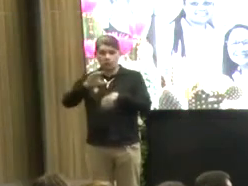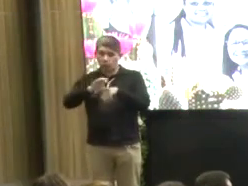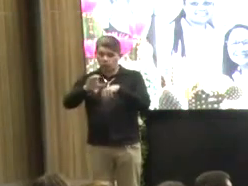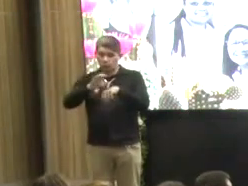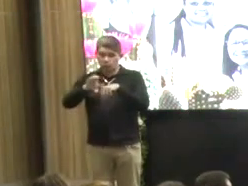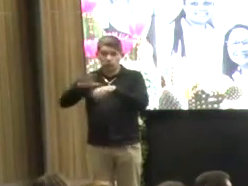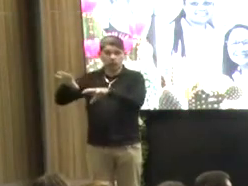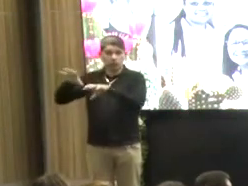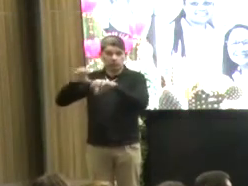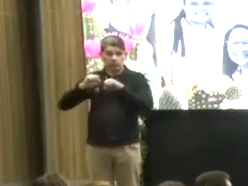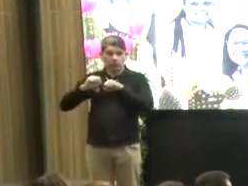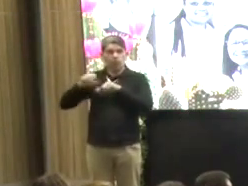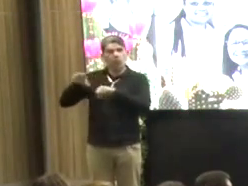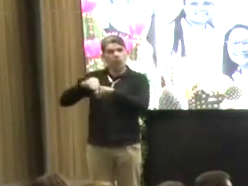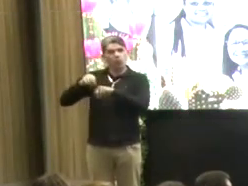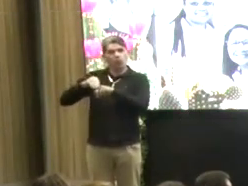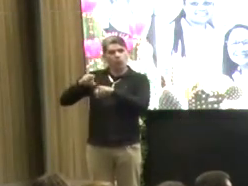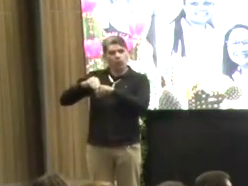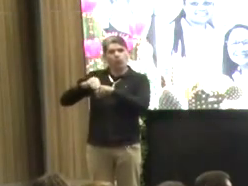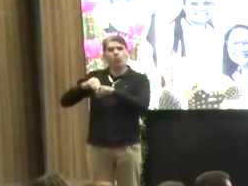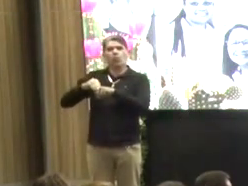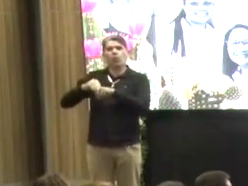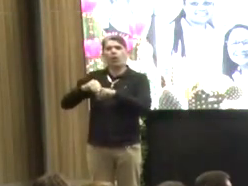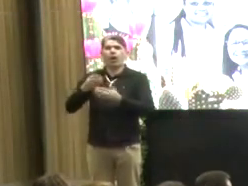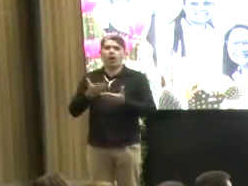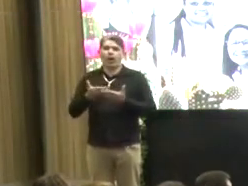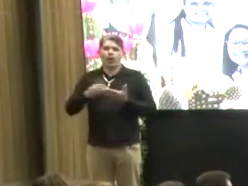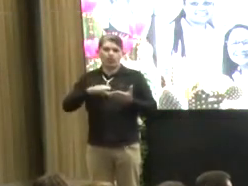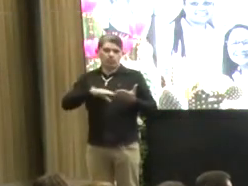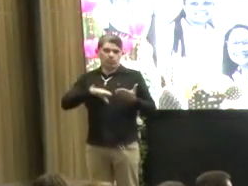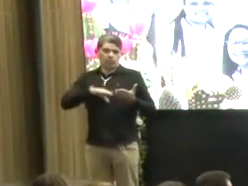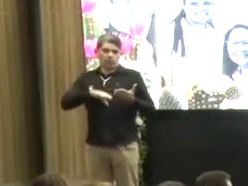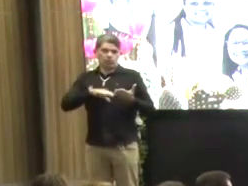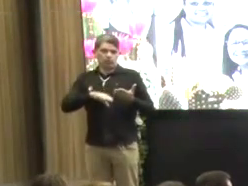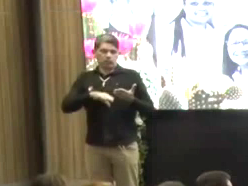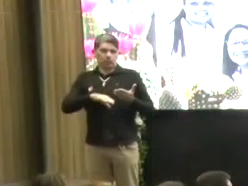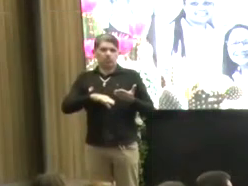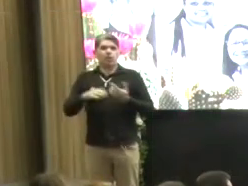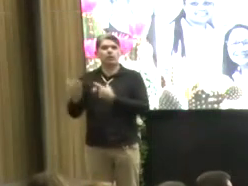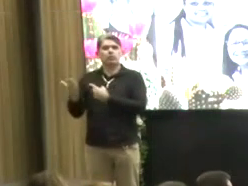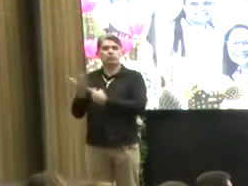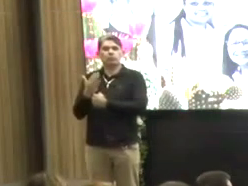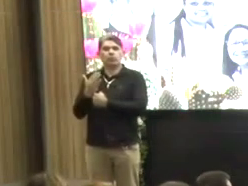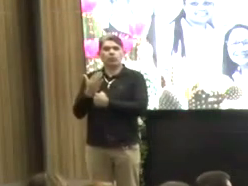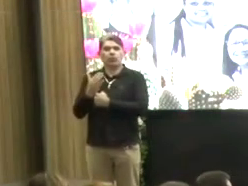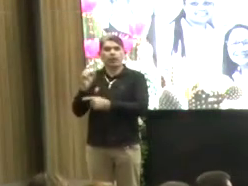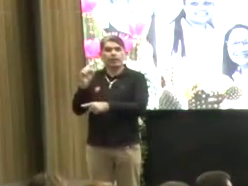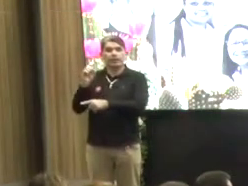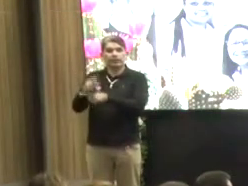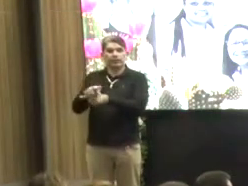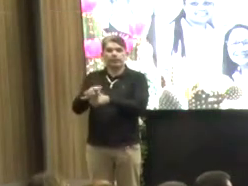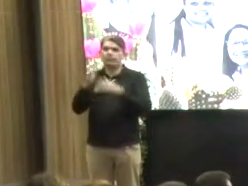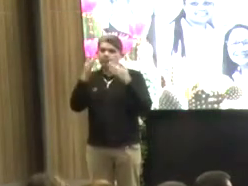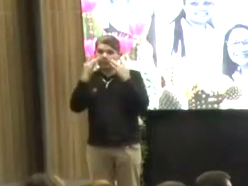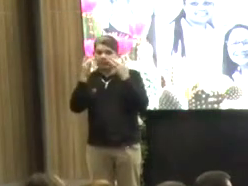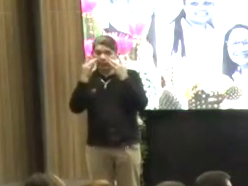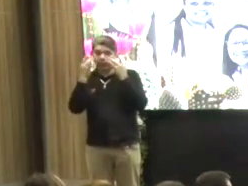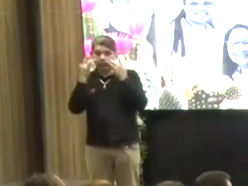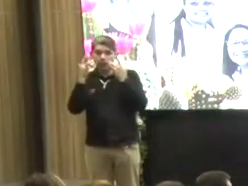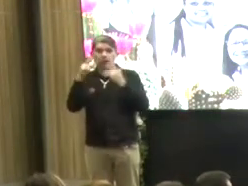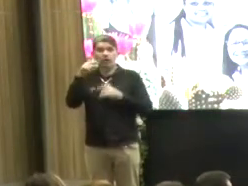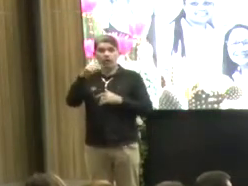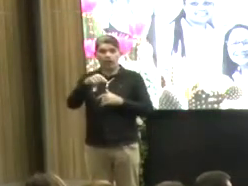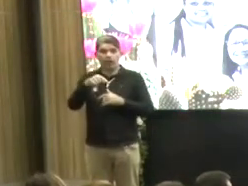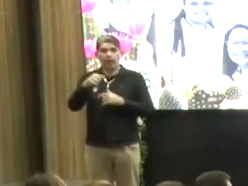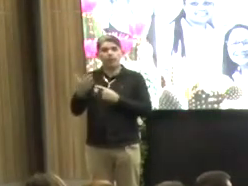muitos conhecimentos, tendo aulas de português, que me ajudou muito. É tanto que eu entrei numa peça de teatro, que foi de grande valia